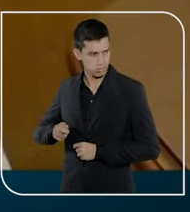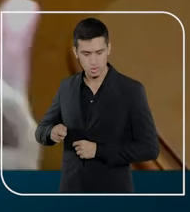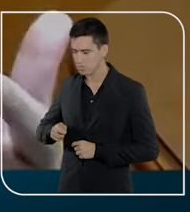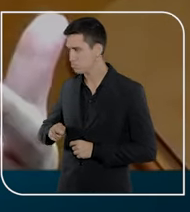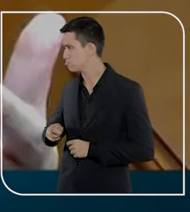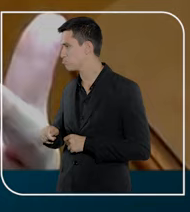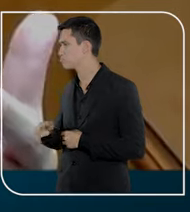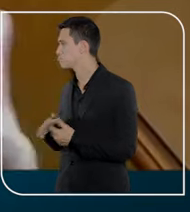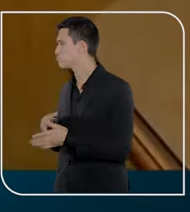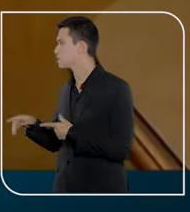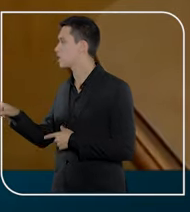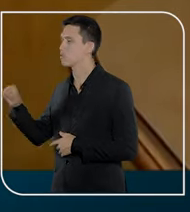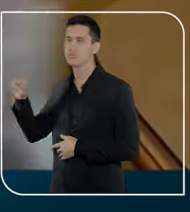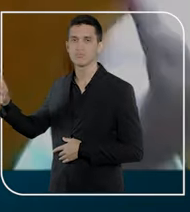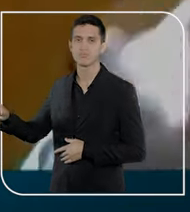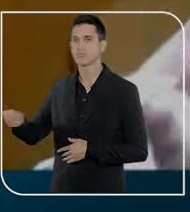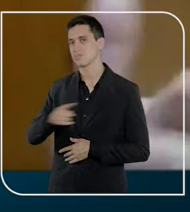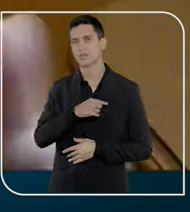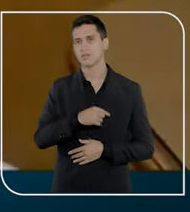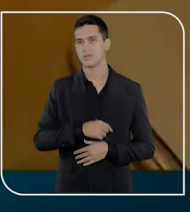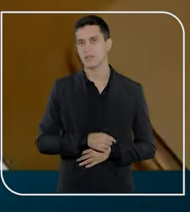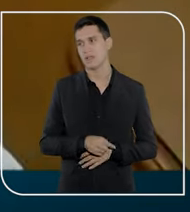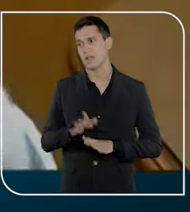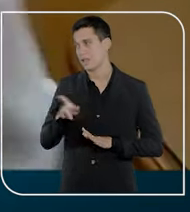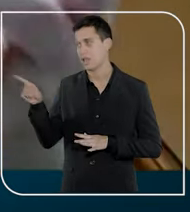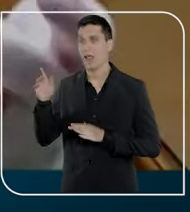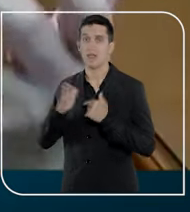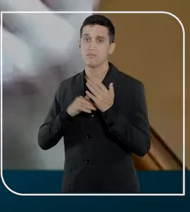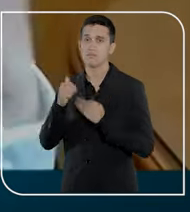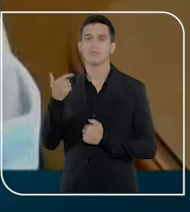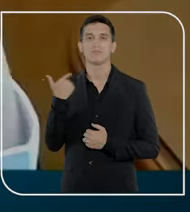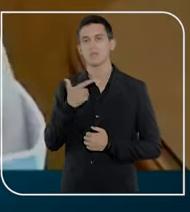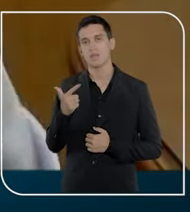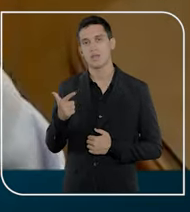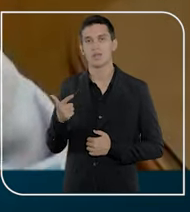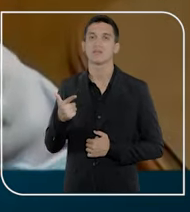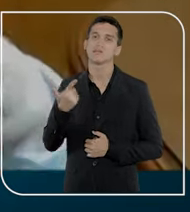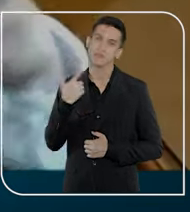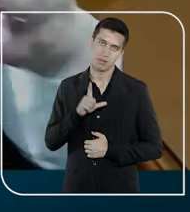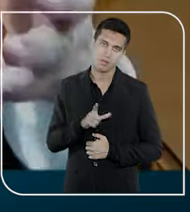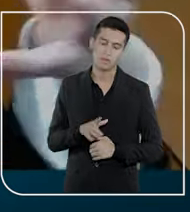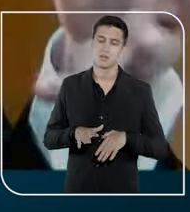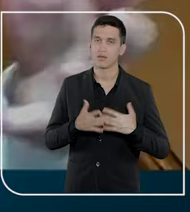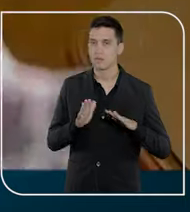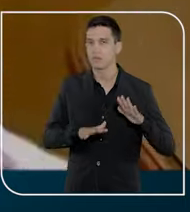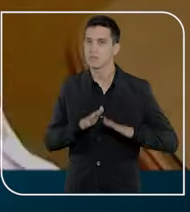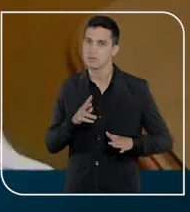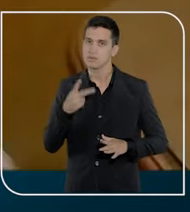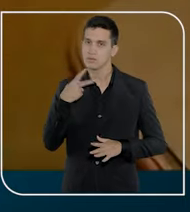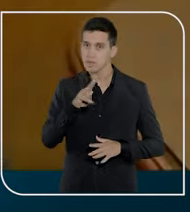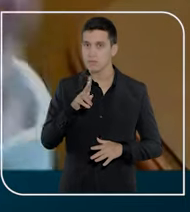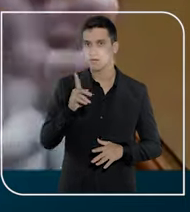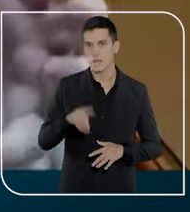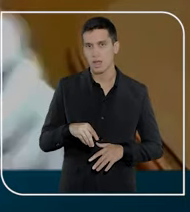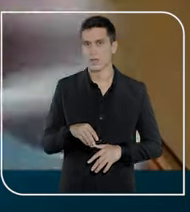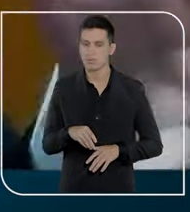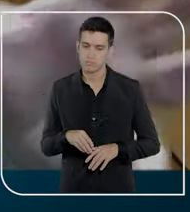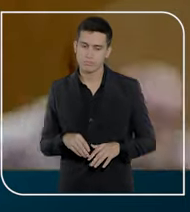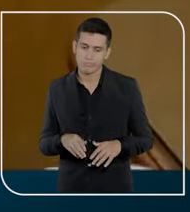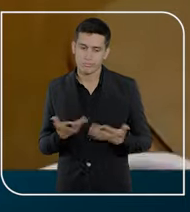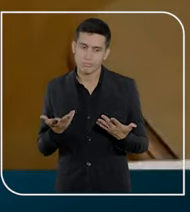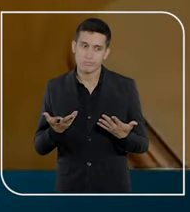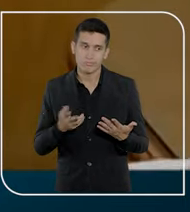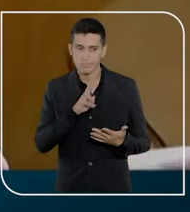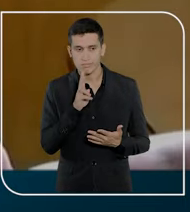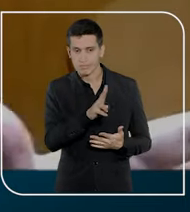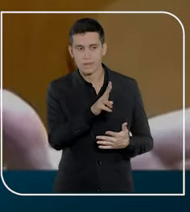às vezes ele não tem interesse, é mais um bem, né? E às vezes o seu. É, aquele bem é fantástico para ele. Então ele